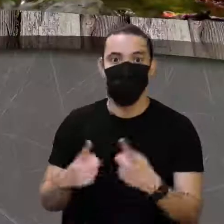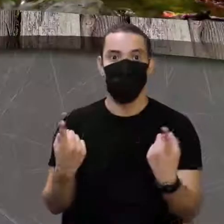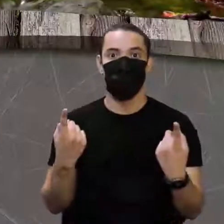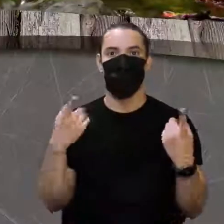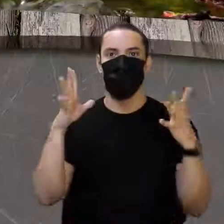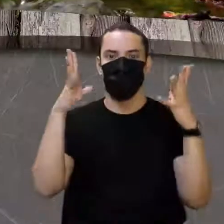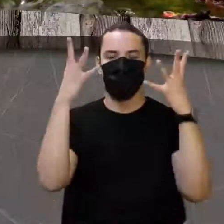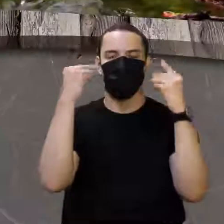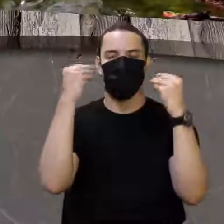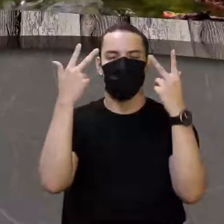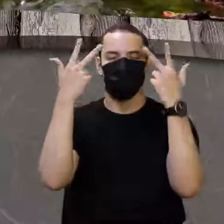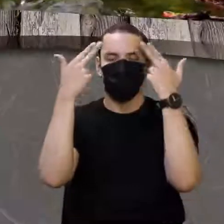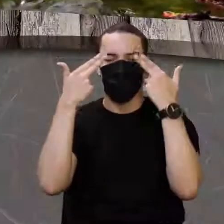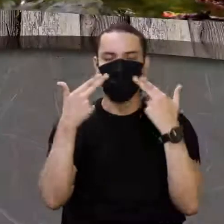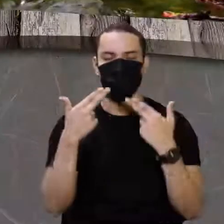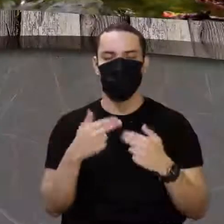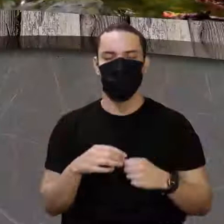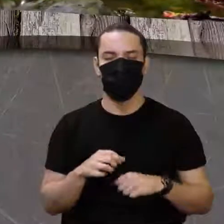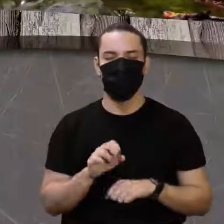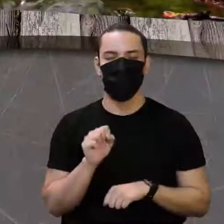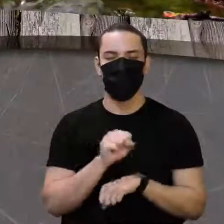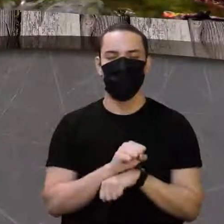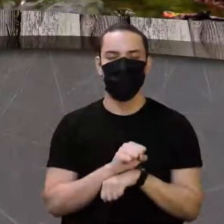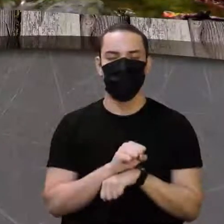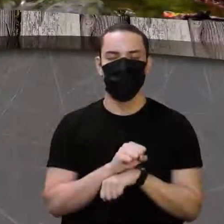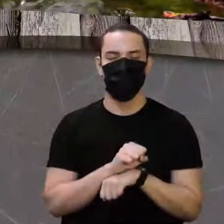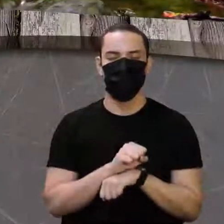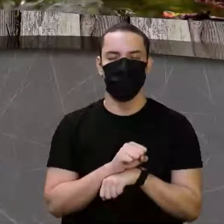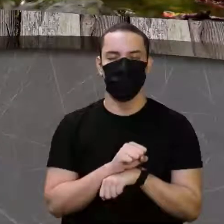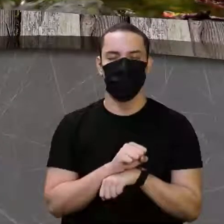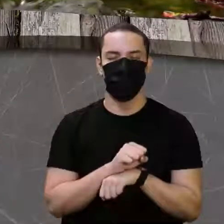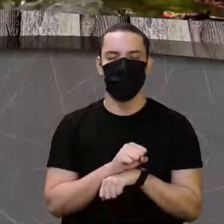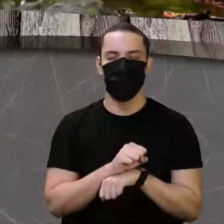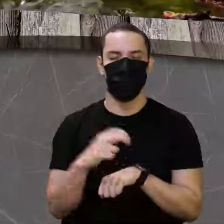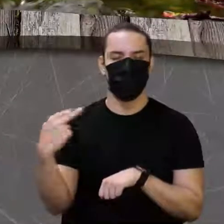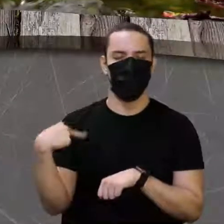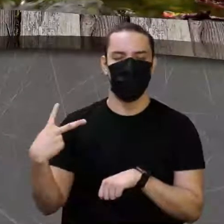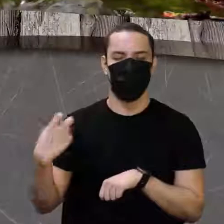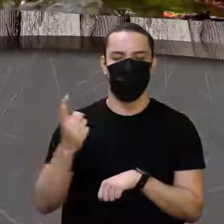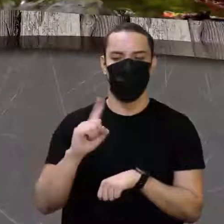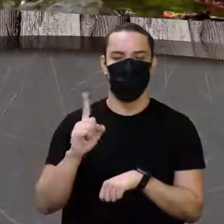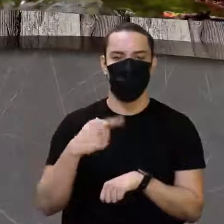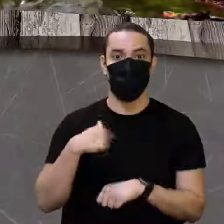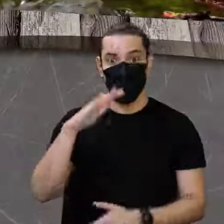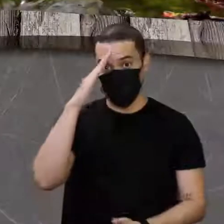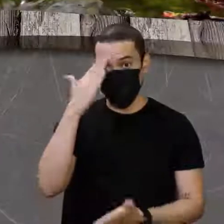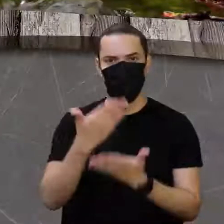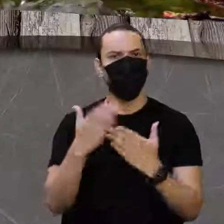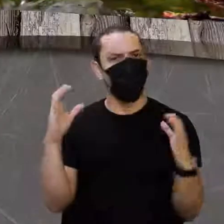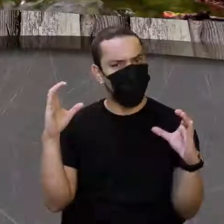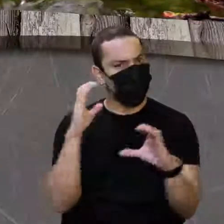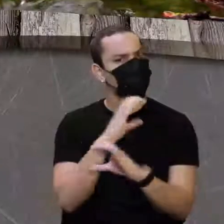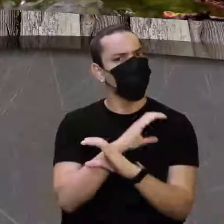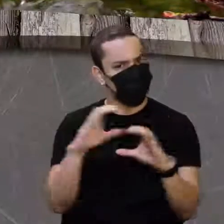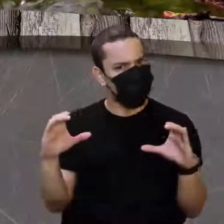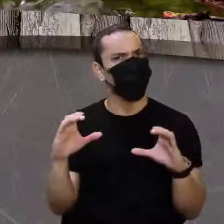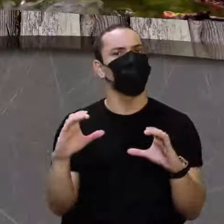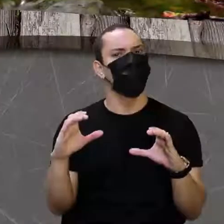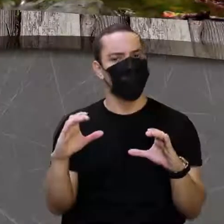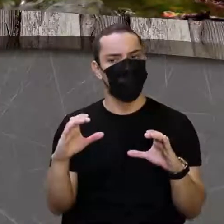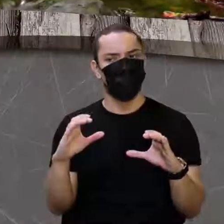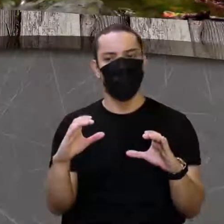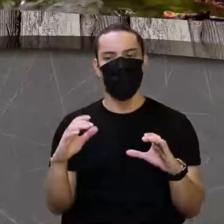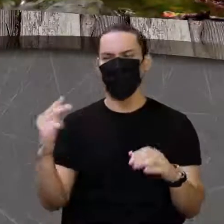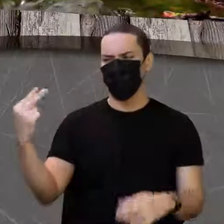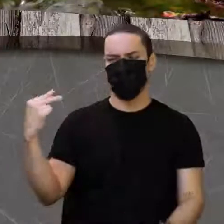olhinho e ela ficou imobilizada. Ela disse, não vai me ver. Eles confiam muito nesse